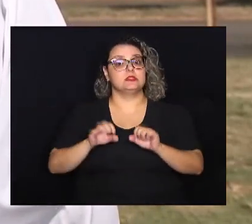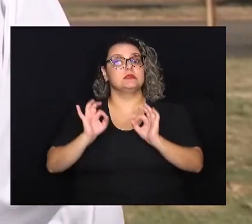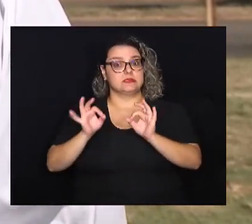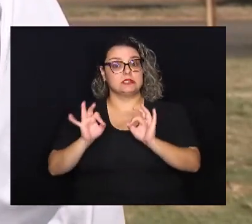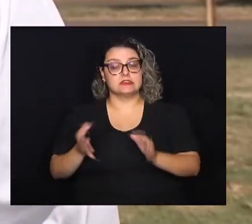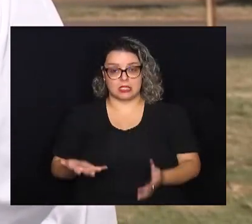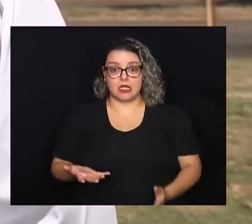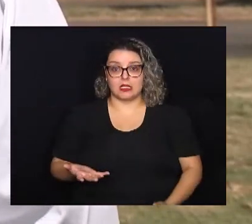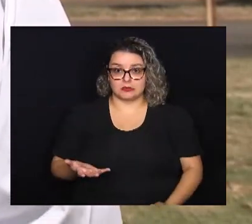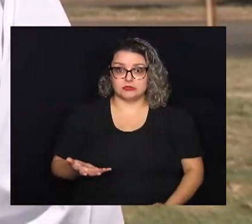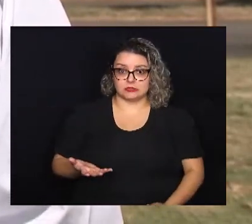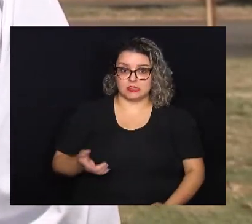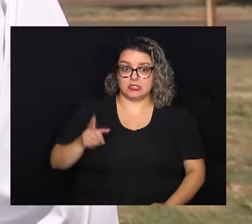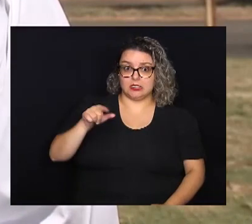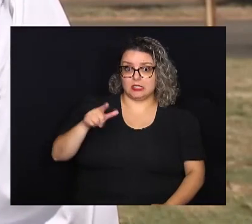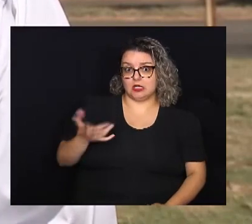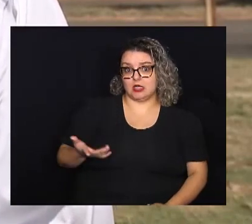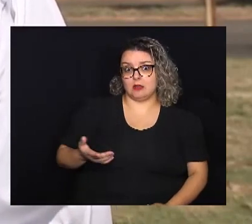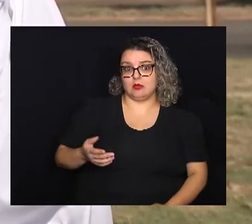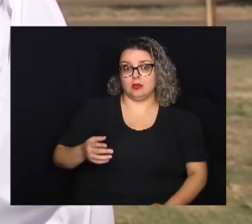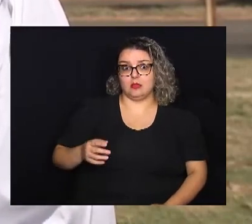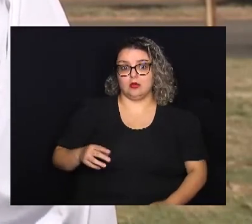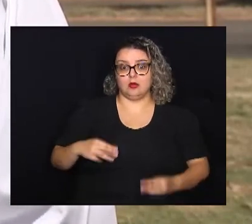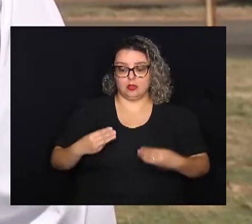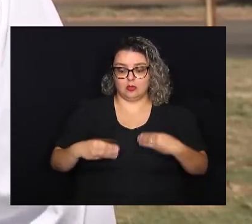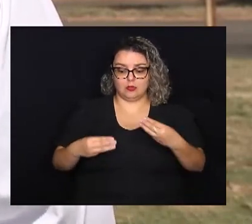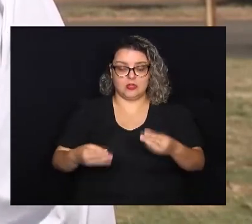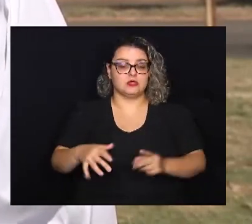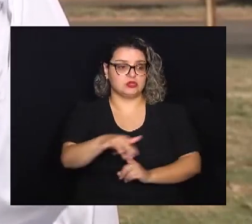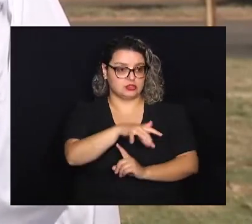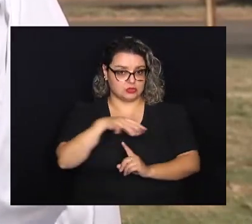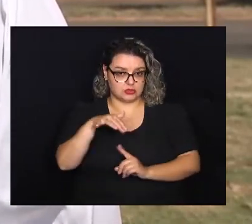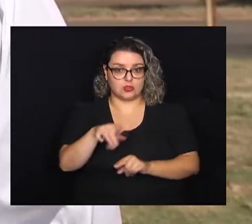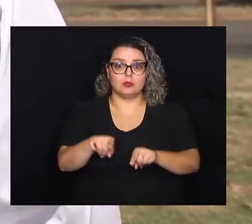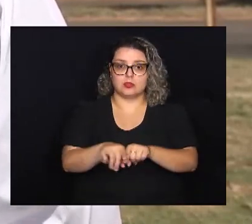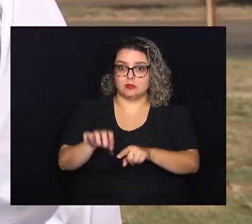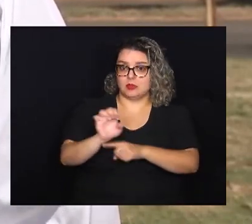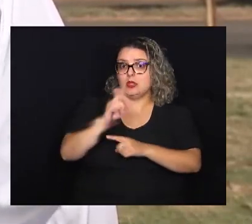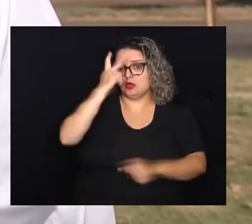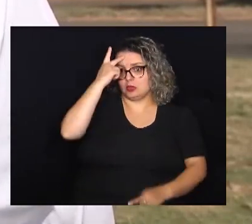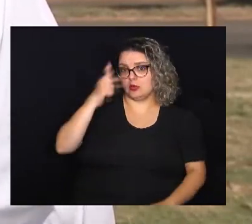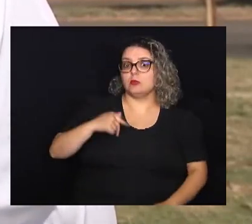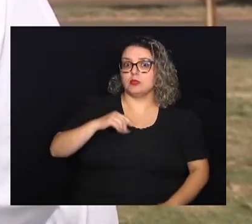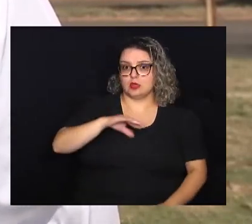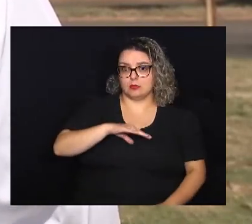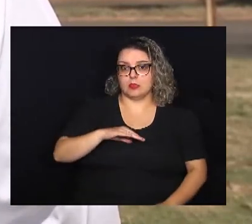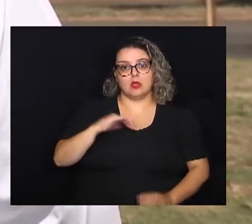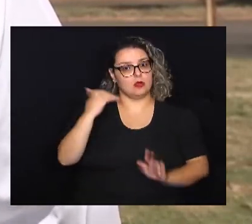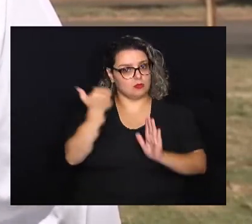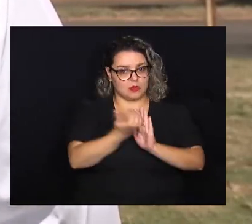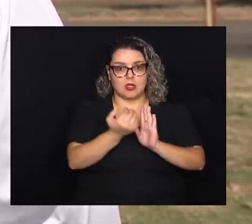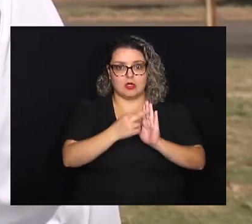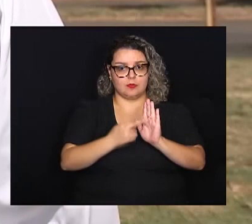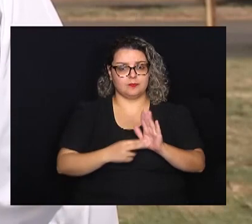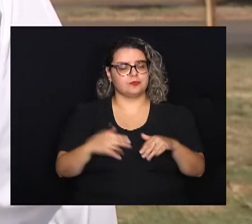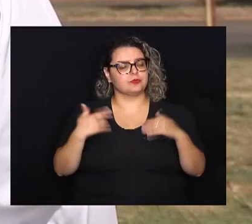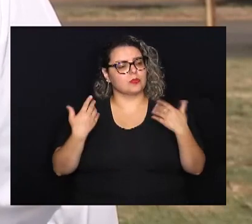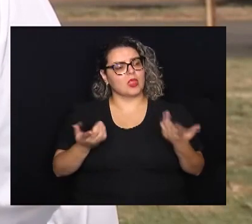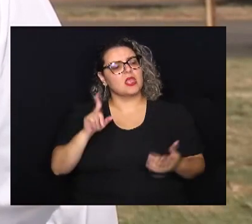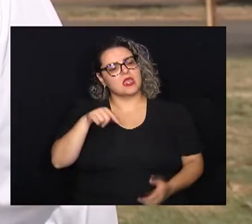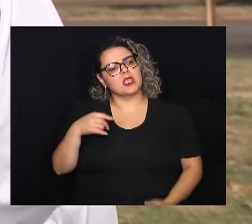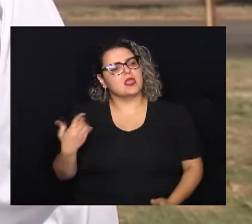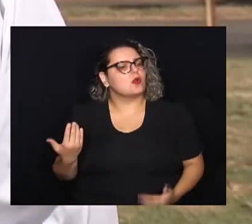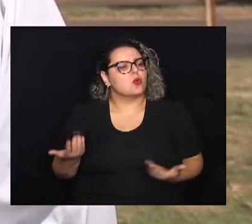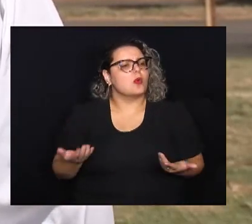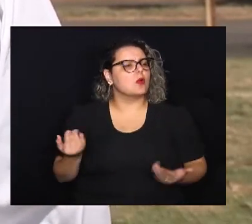baixada pelo tanto pelo Ministério da do meio ambiente com o estado e o próprio município segue a mesma regra e é importante